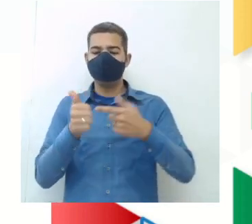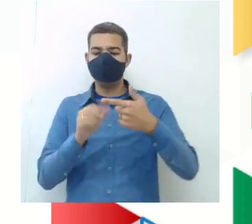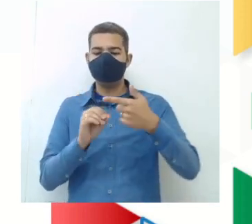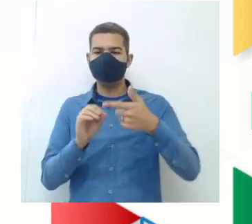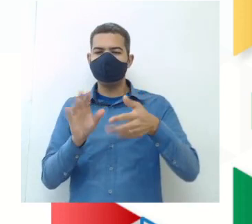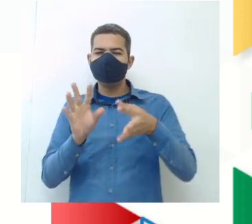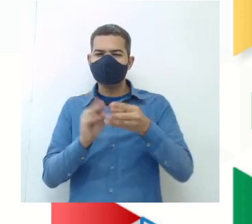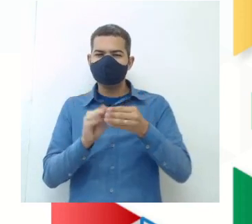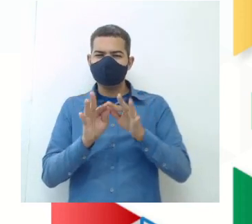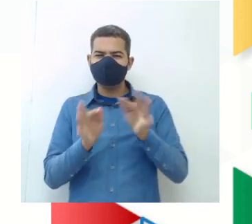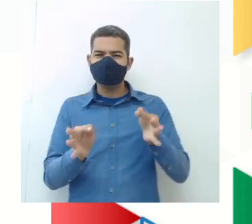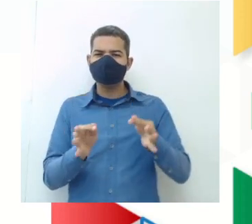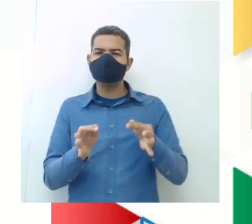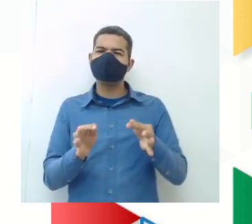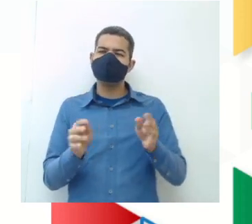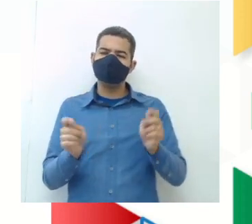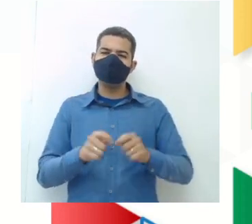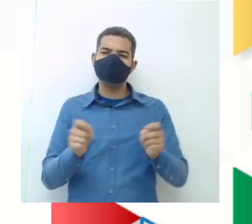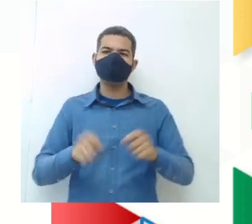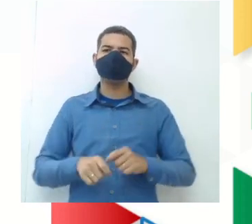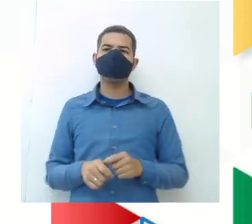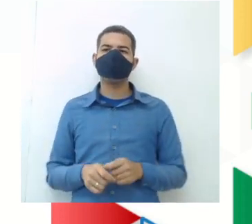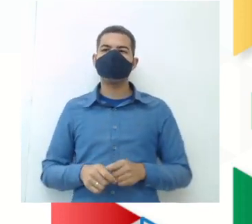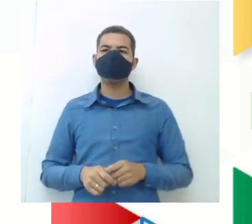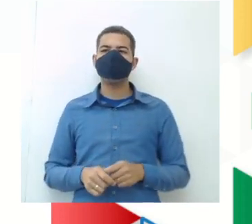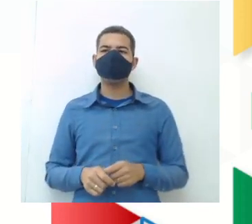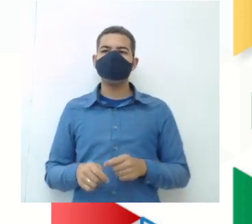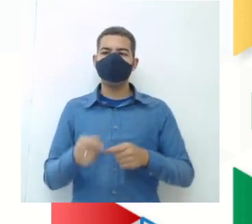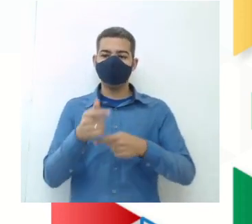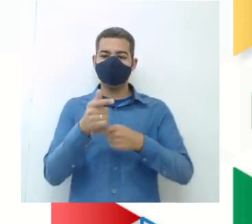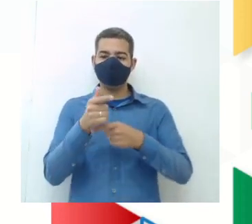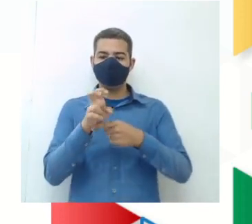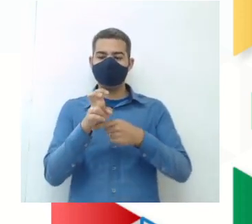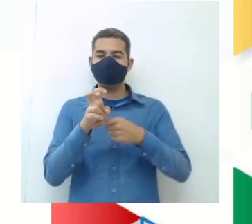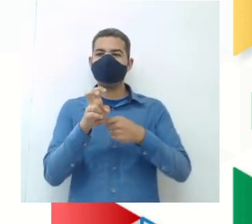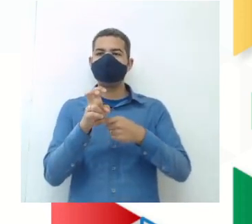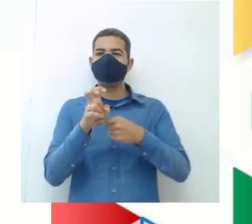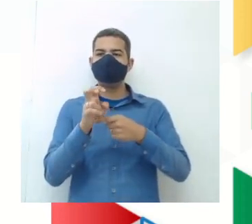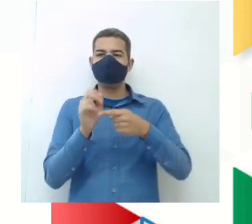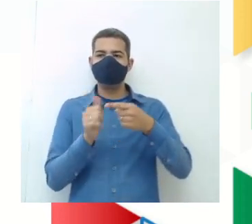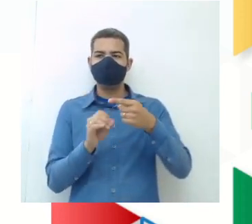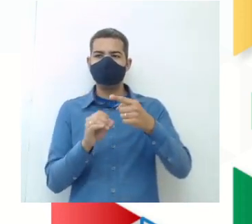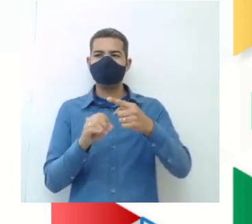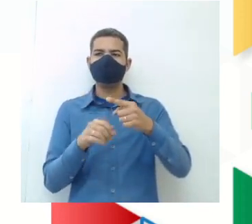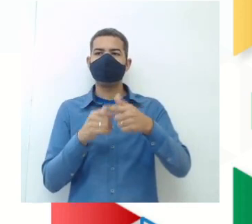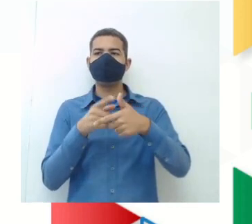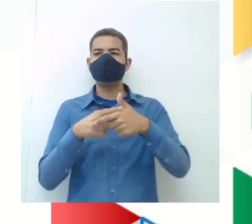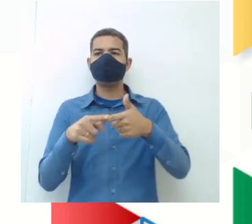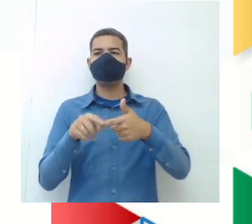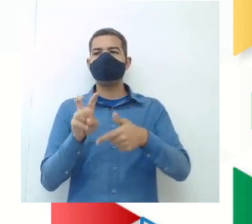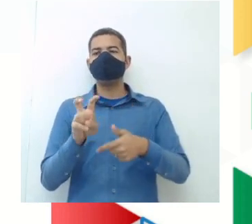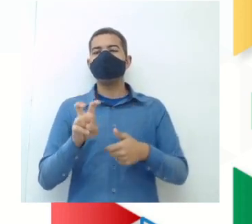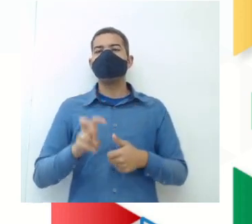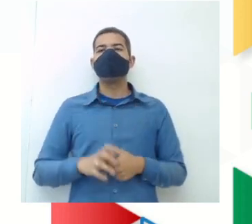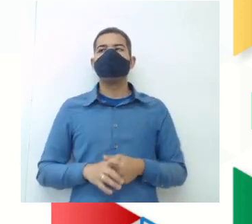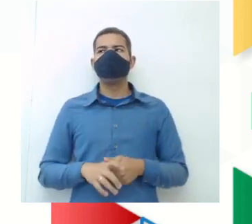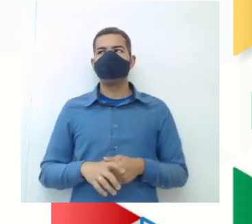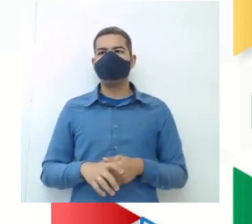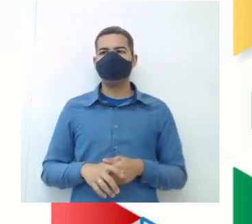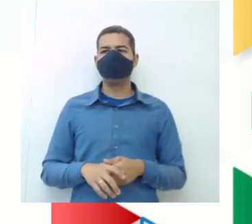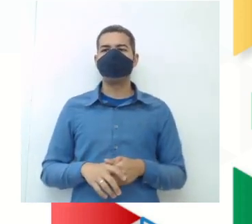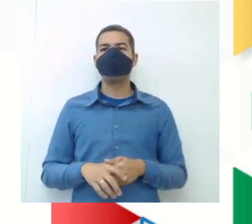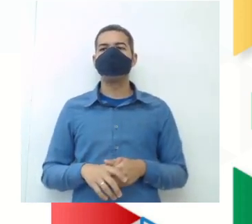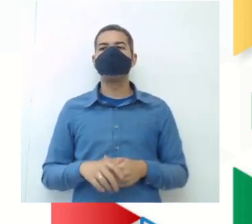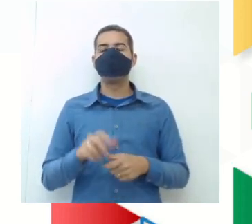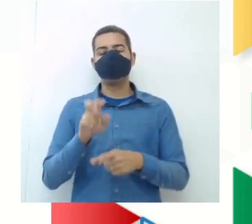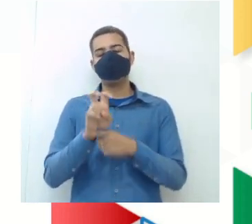para simplificar? Dá sim, professor. 25 é por 5, 10 também é por 5. Então vamos lá. Simplificando ambos